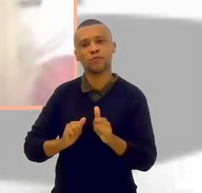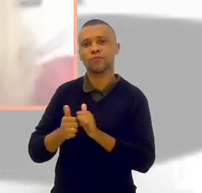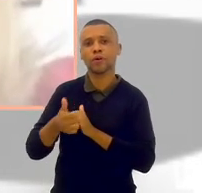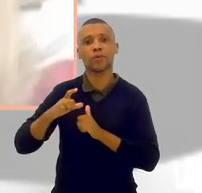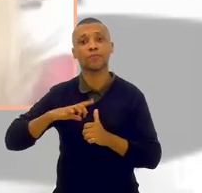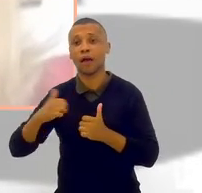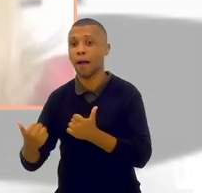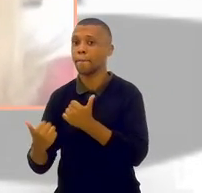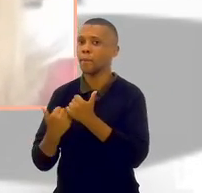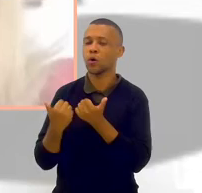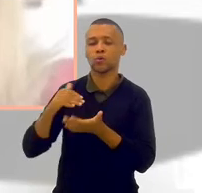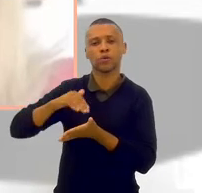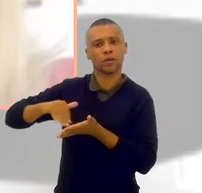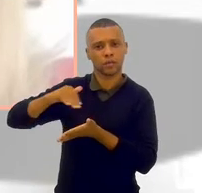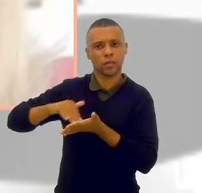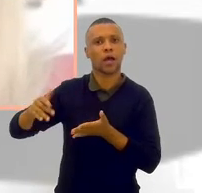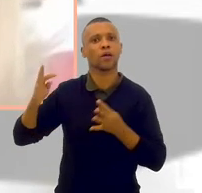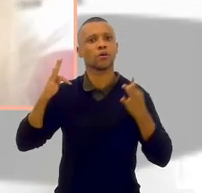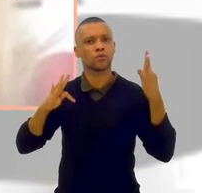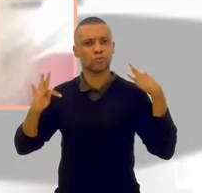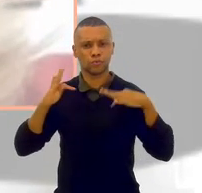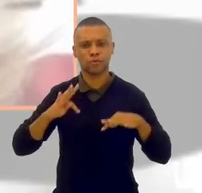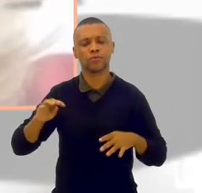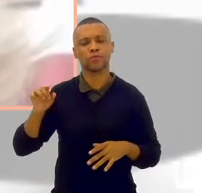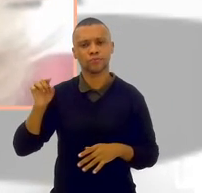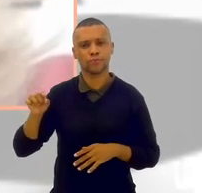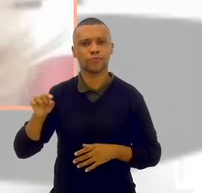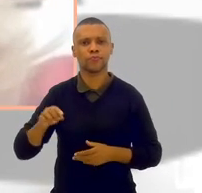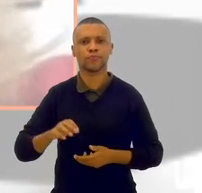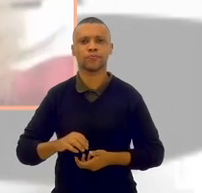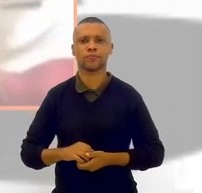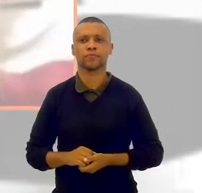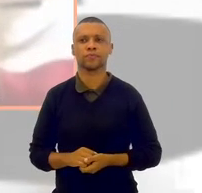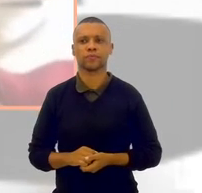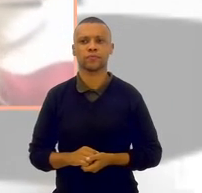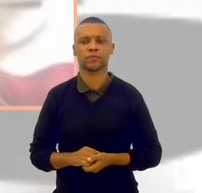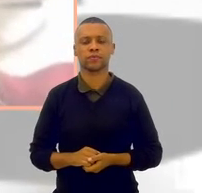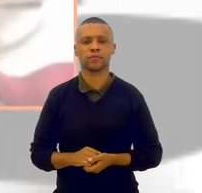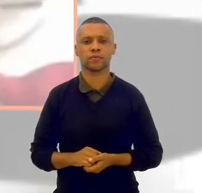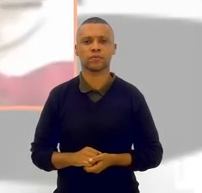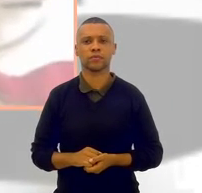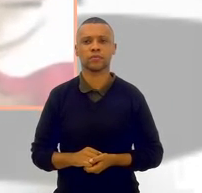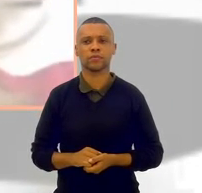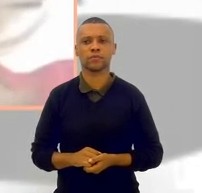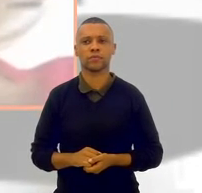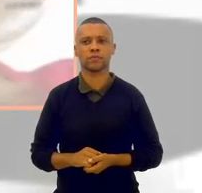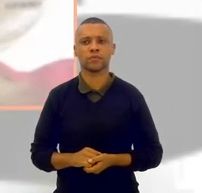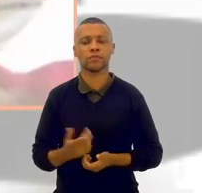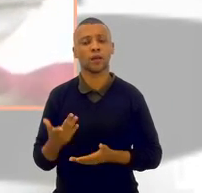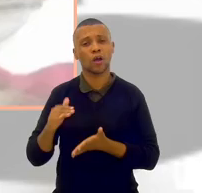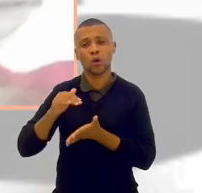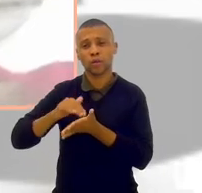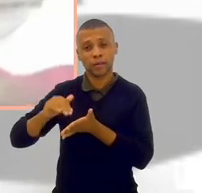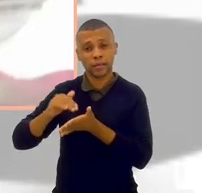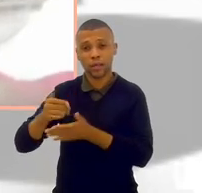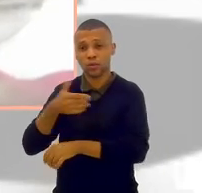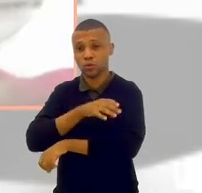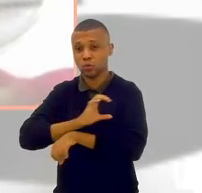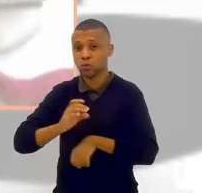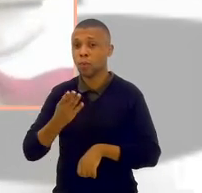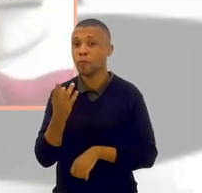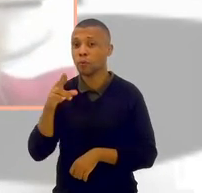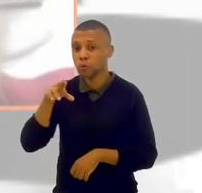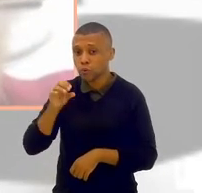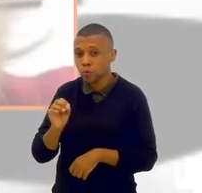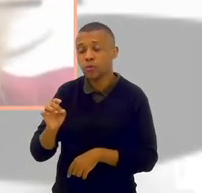Futebol, com o apoio do secretário de Turismo, que era o Arbex, né, que estava no momento, e secretário de Cultura,